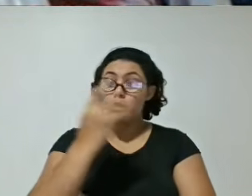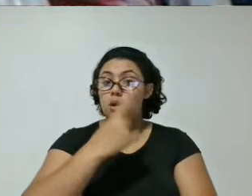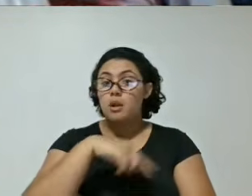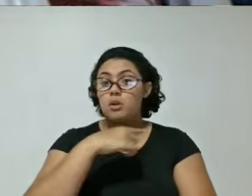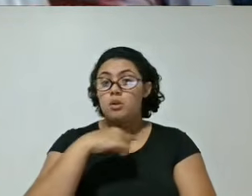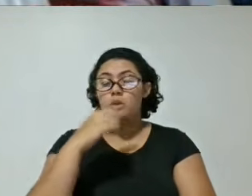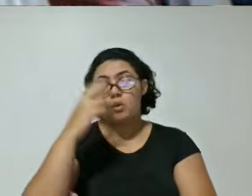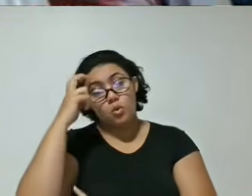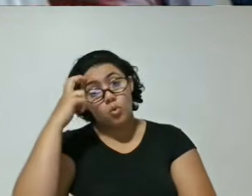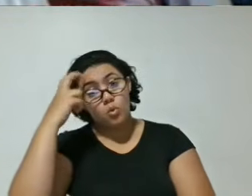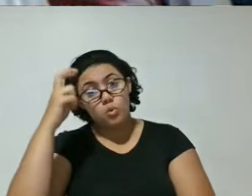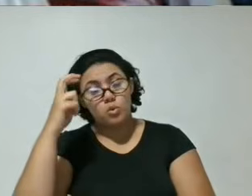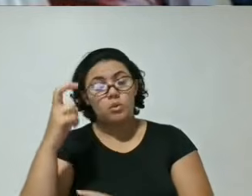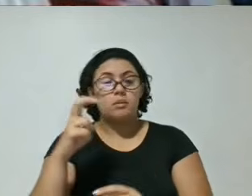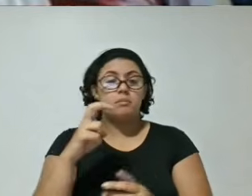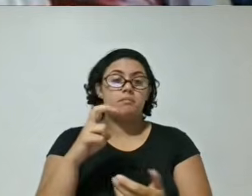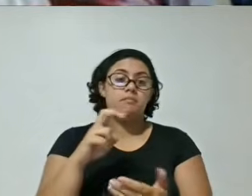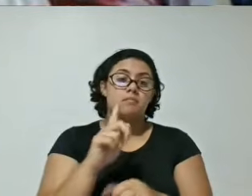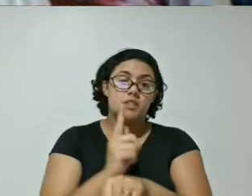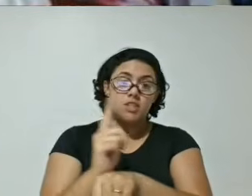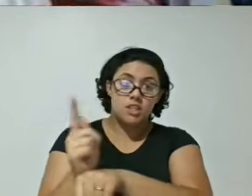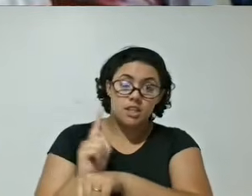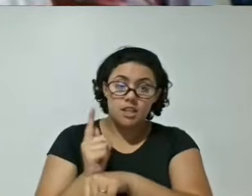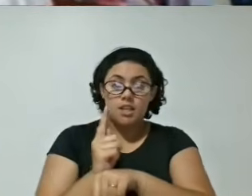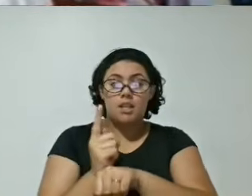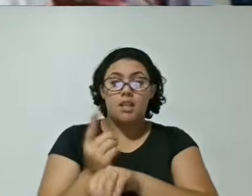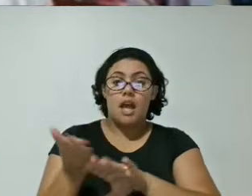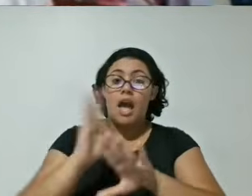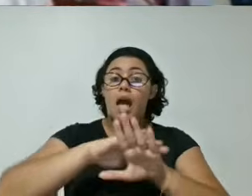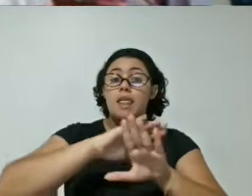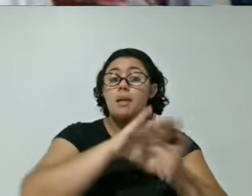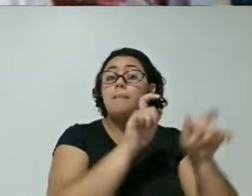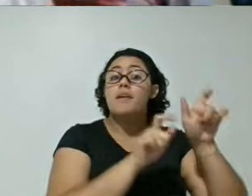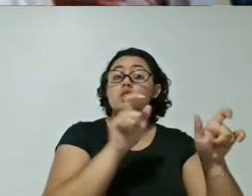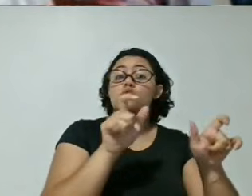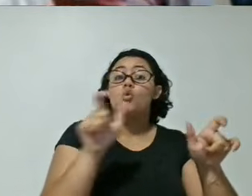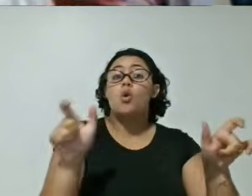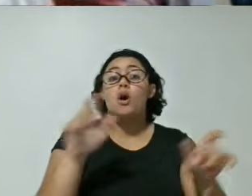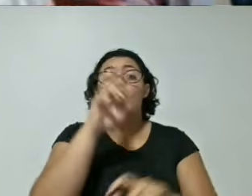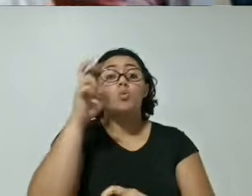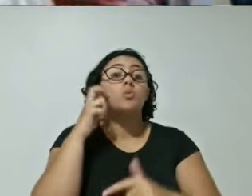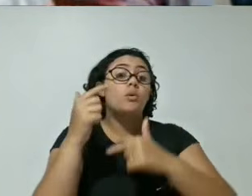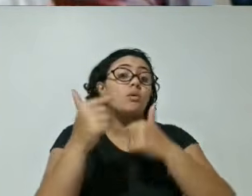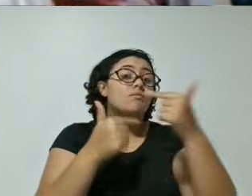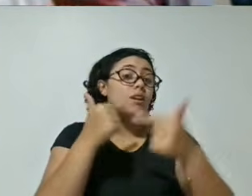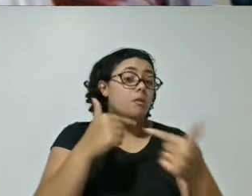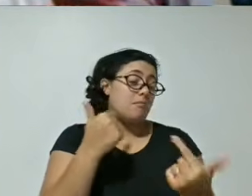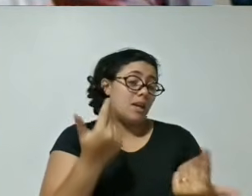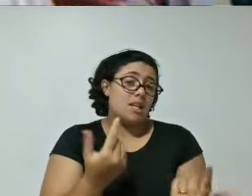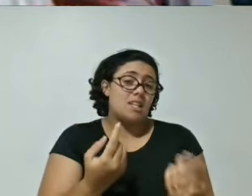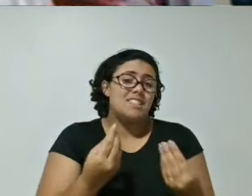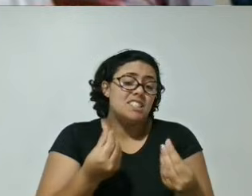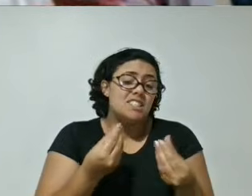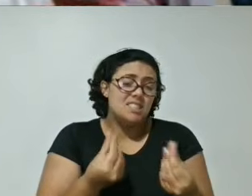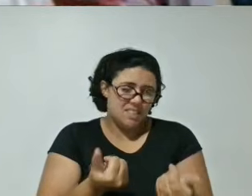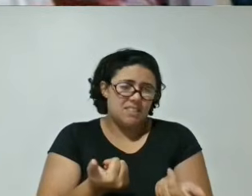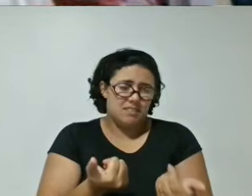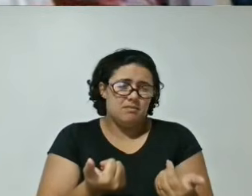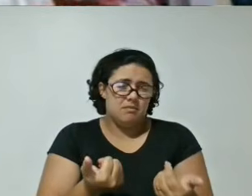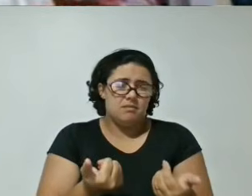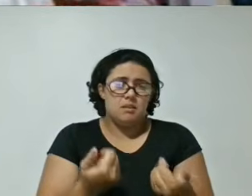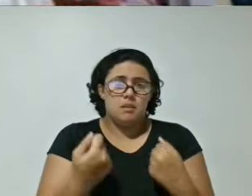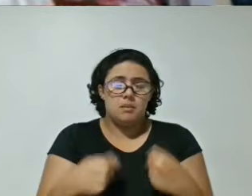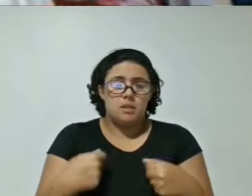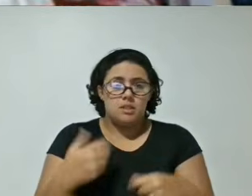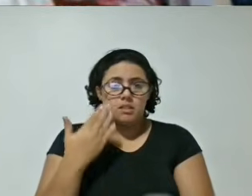seja gerida por agentes culturais, com pessoas com essa sensibilidade, sabe? a gente entende que existe a